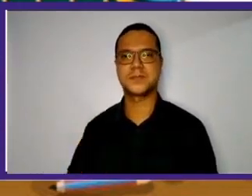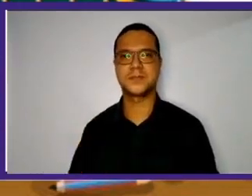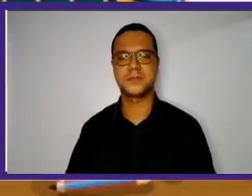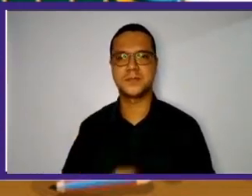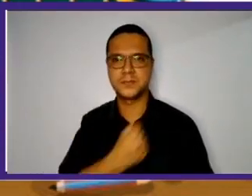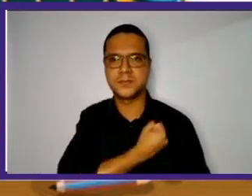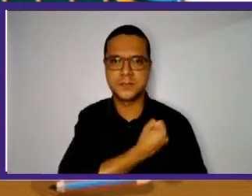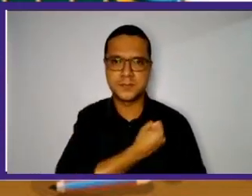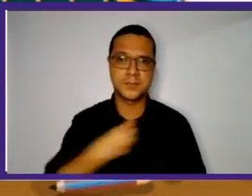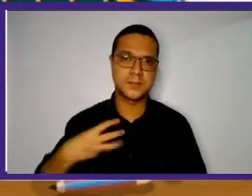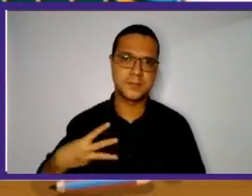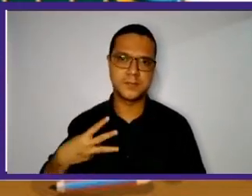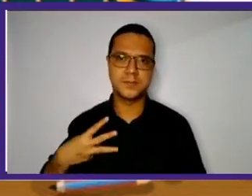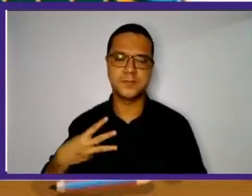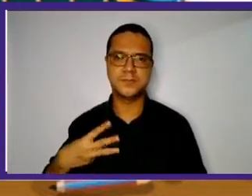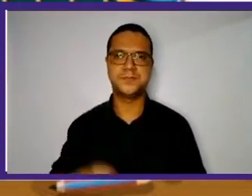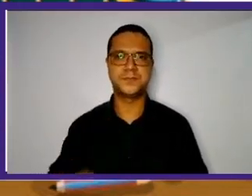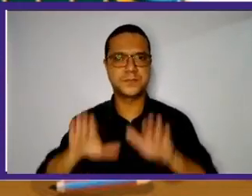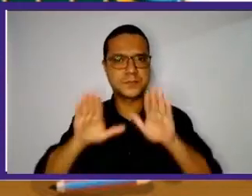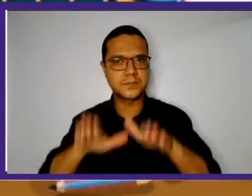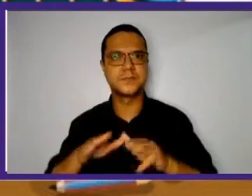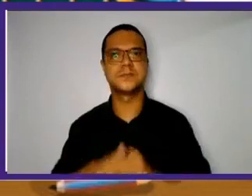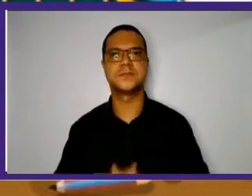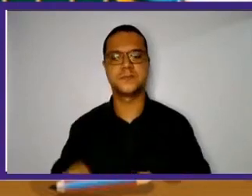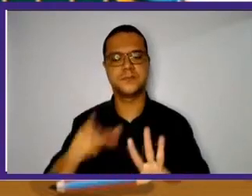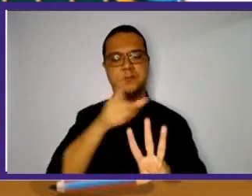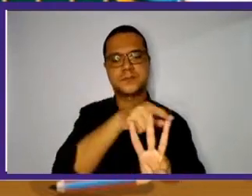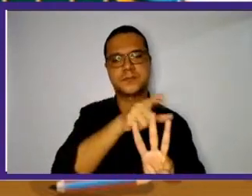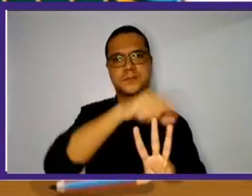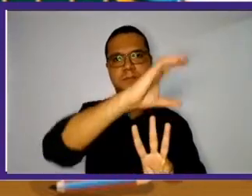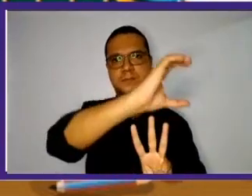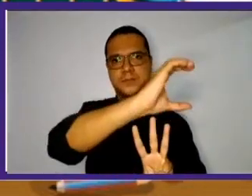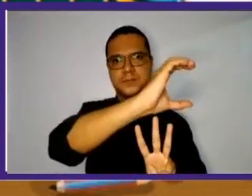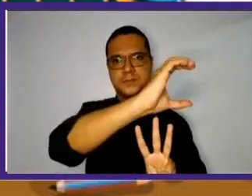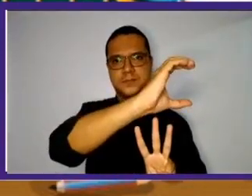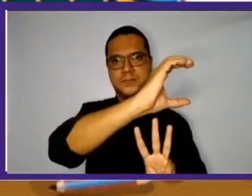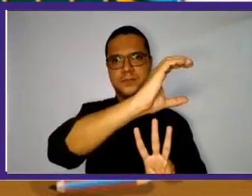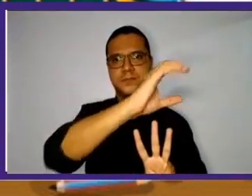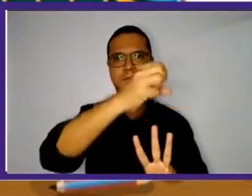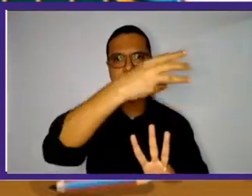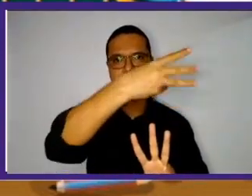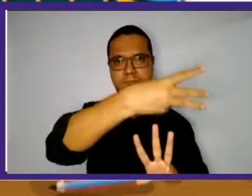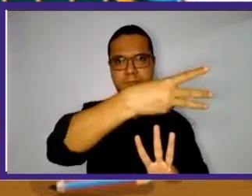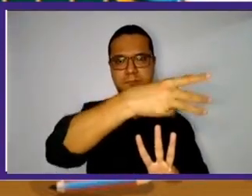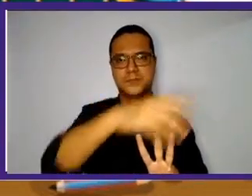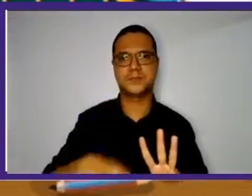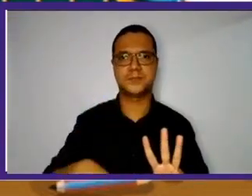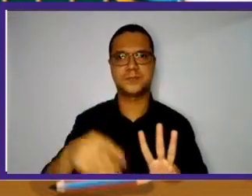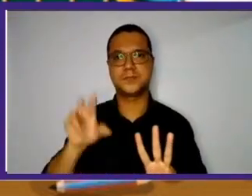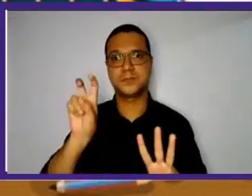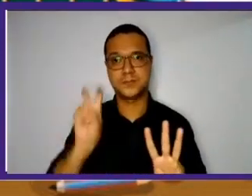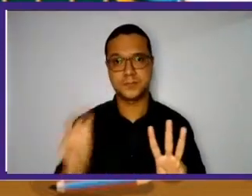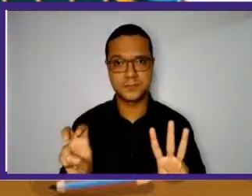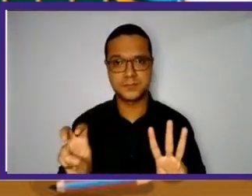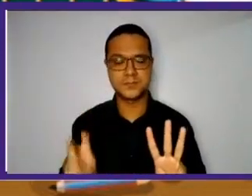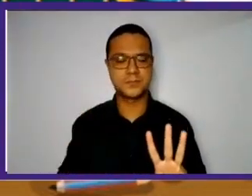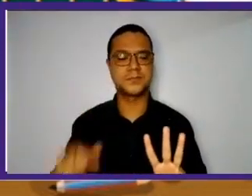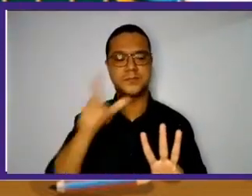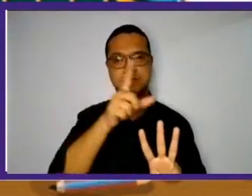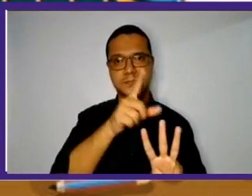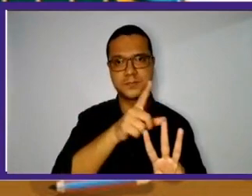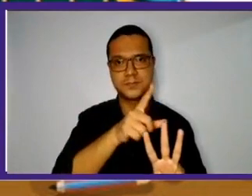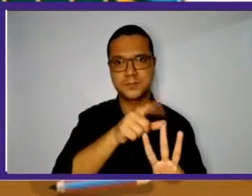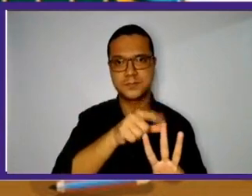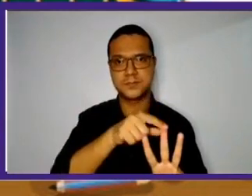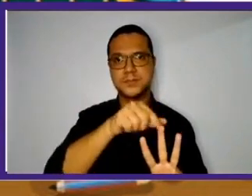359. O número 3, ele ficou na casa da centena, que é a terceira ordem. O número 5,